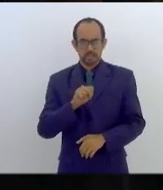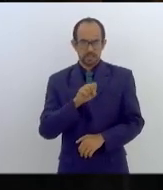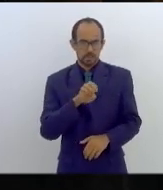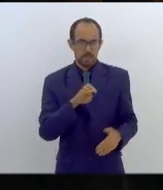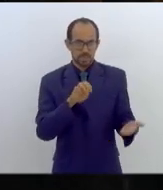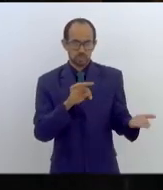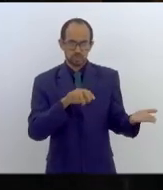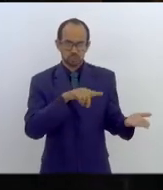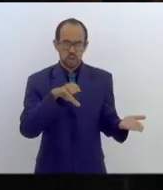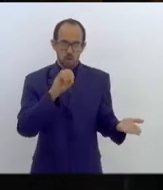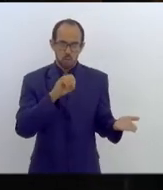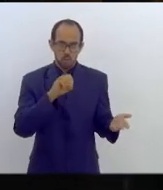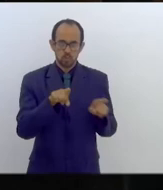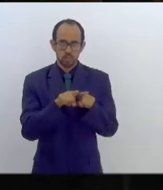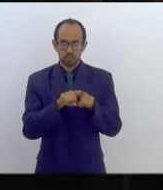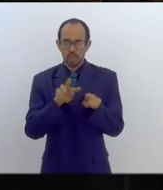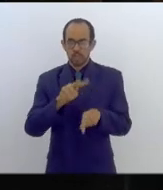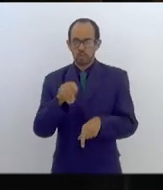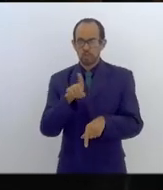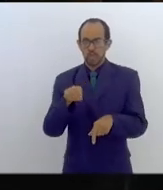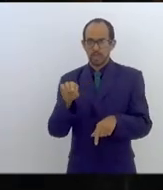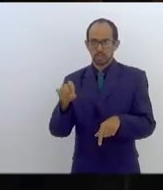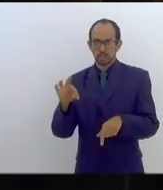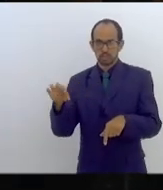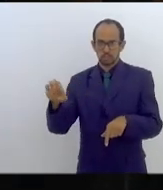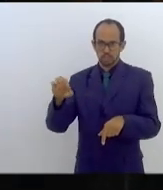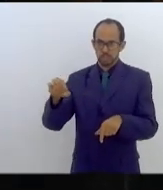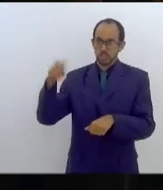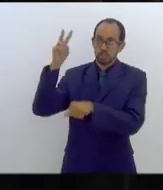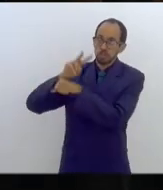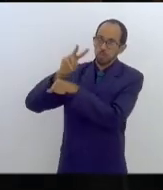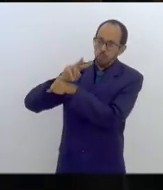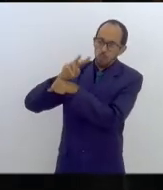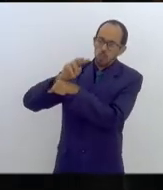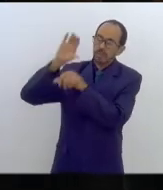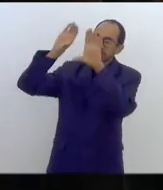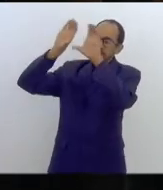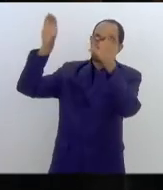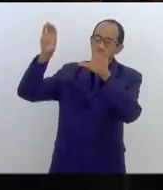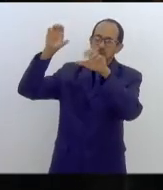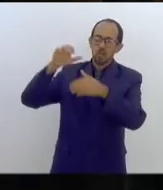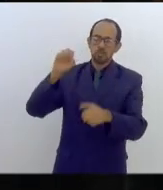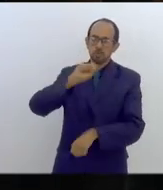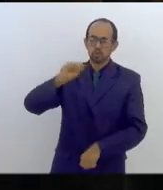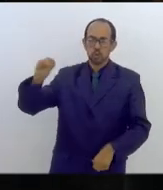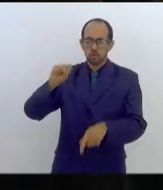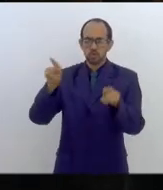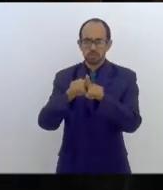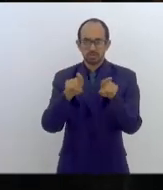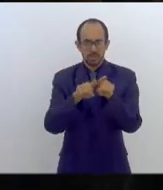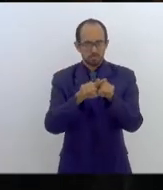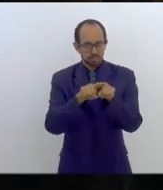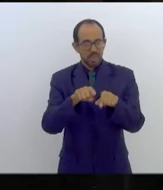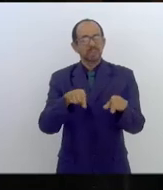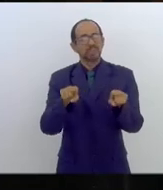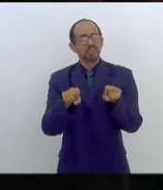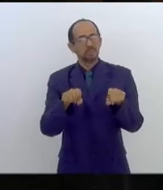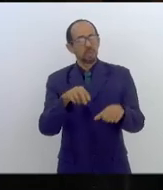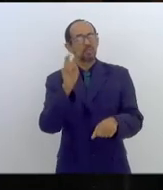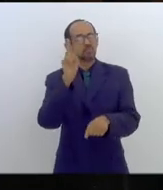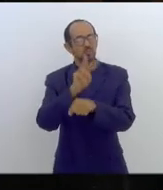que me toma conta lá de cima os meus sogros morir e Madalena que junto com a minha mãe ela fica tomando conta de toda a